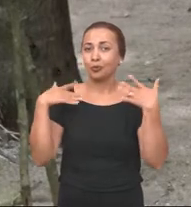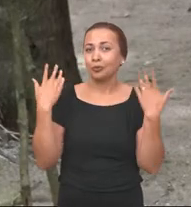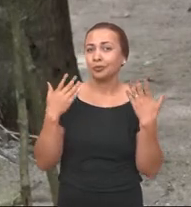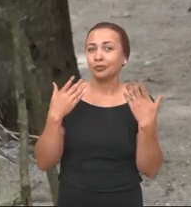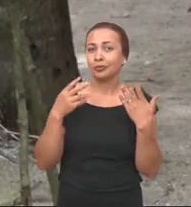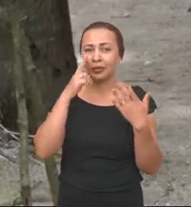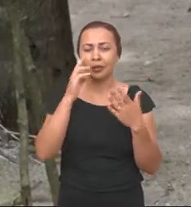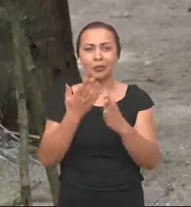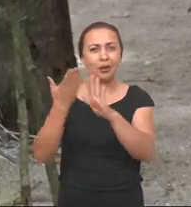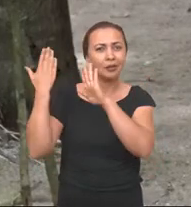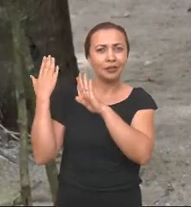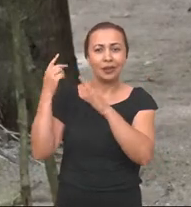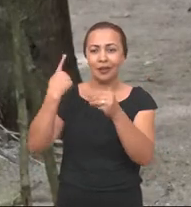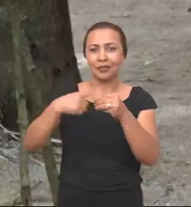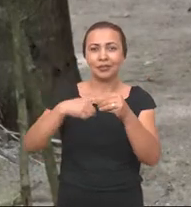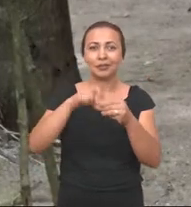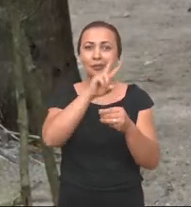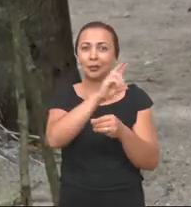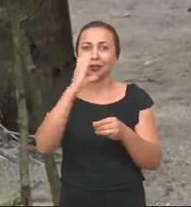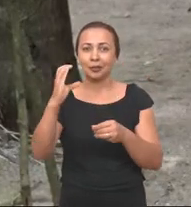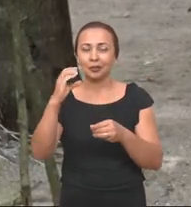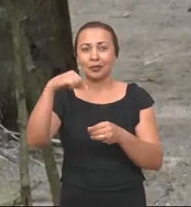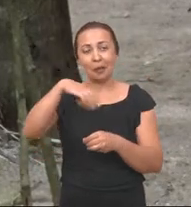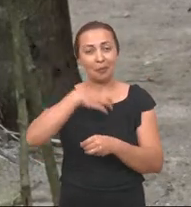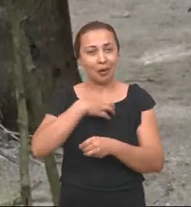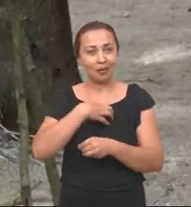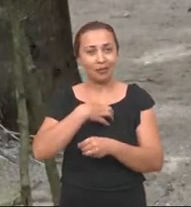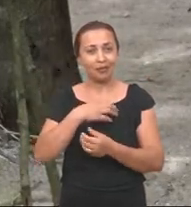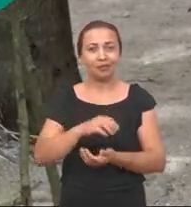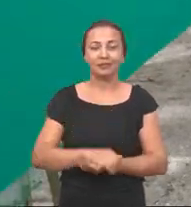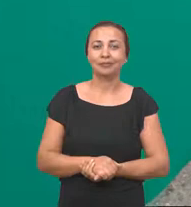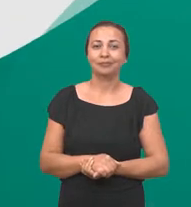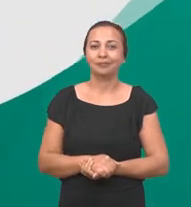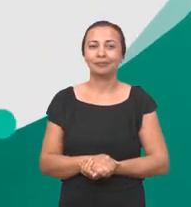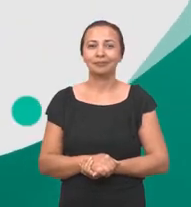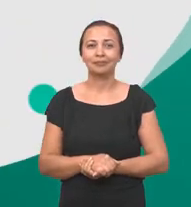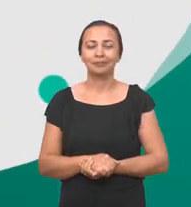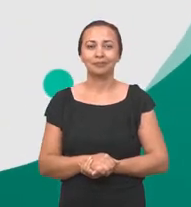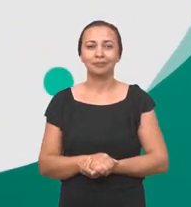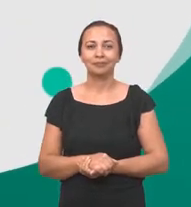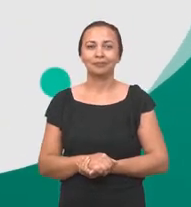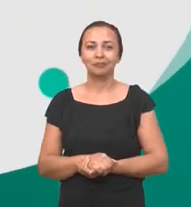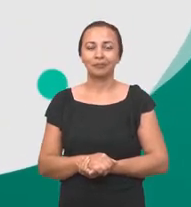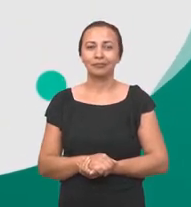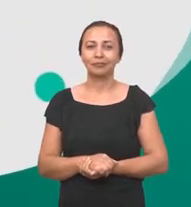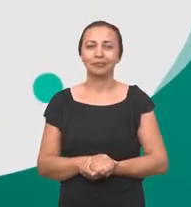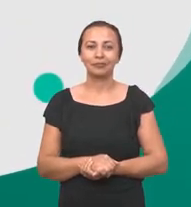de fundo a cidade de Vitória da Conquista, na Bahia.